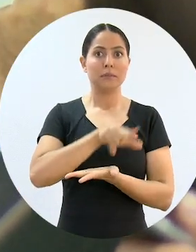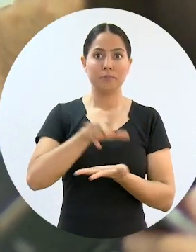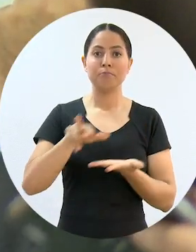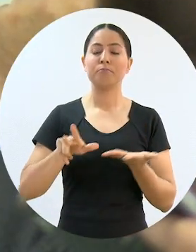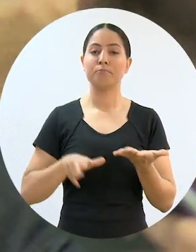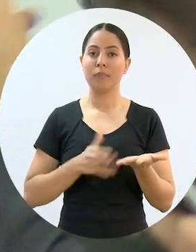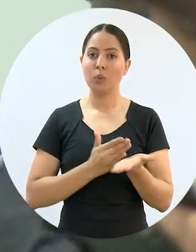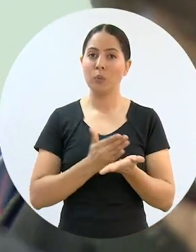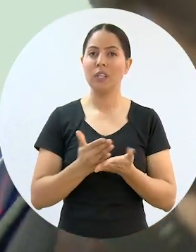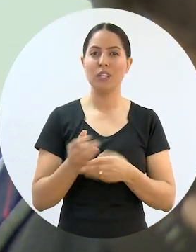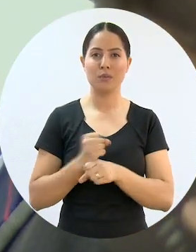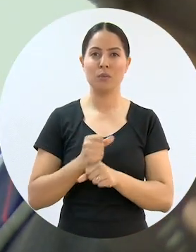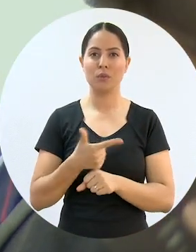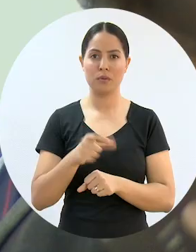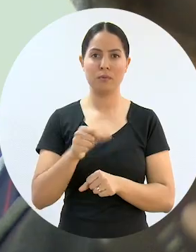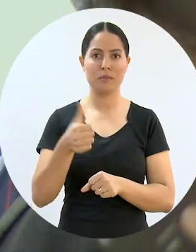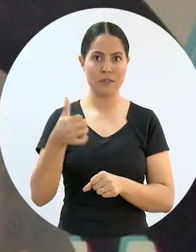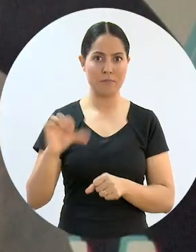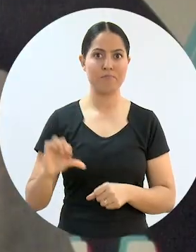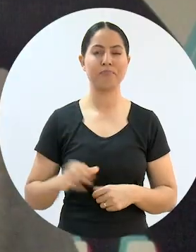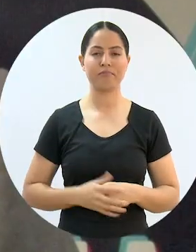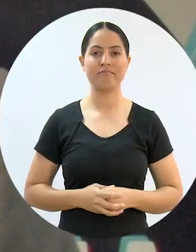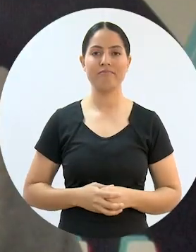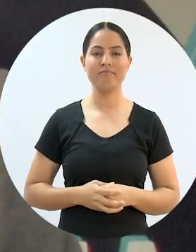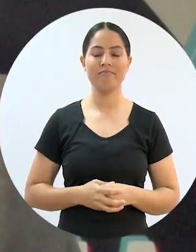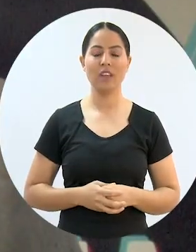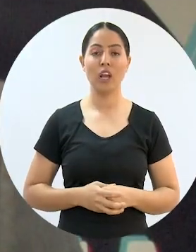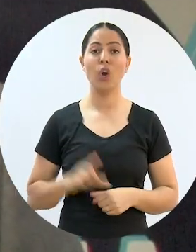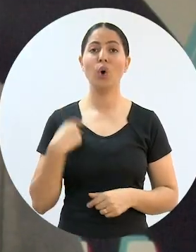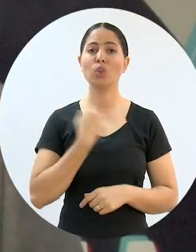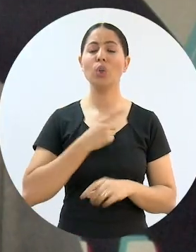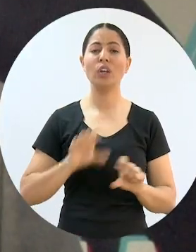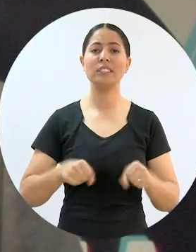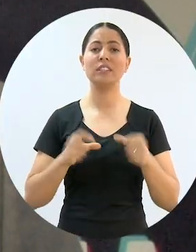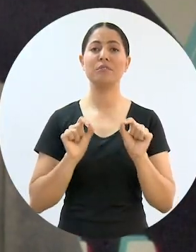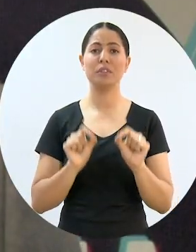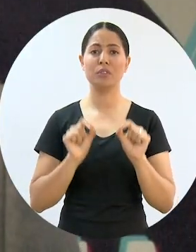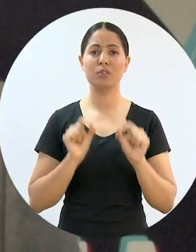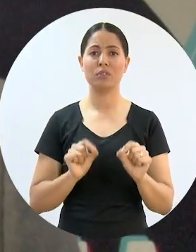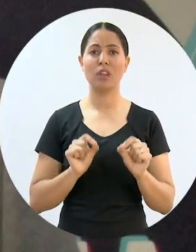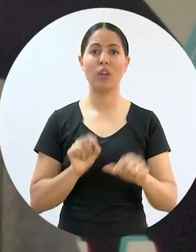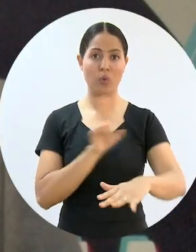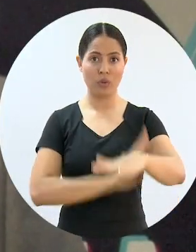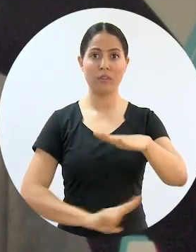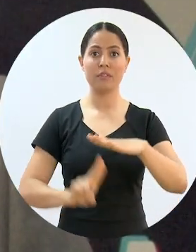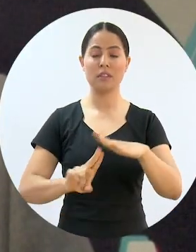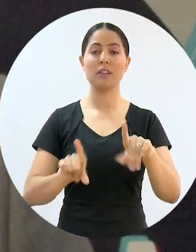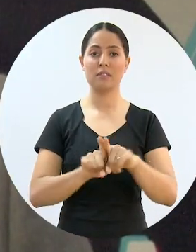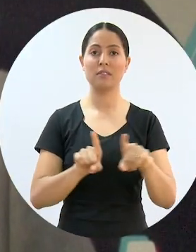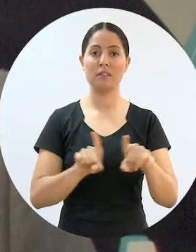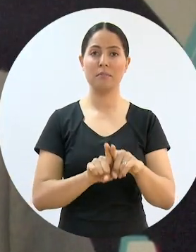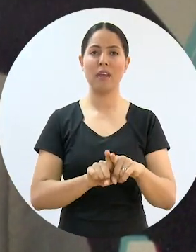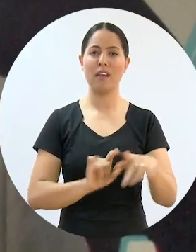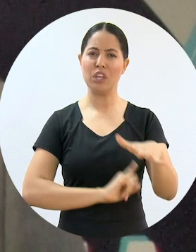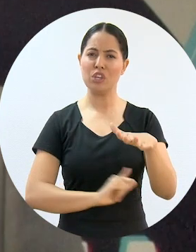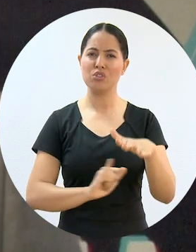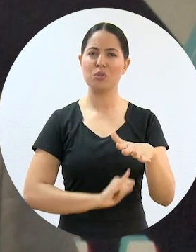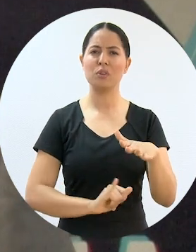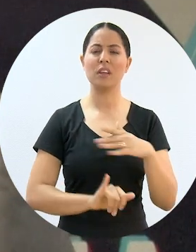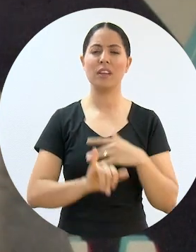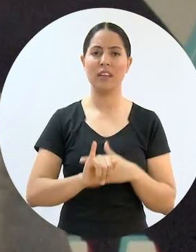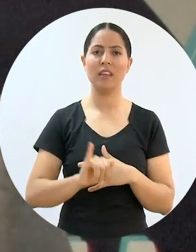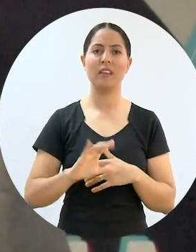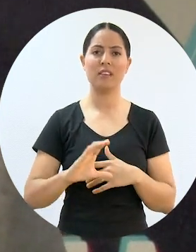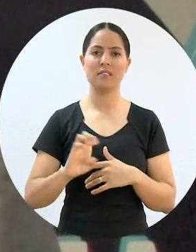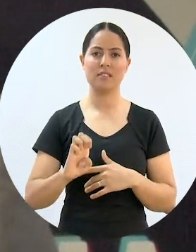desafios desde o começo deste ano. Nós defendemos que as universidades, os institutos e Cefet, eles